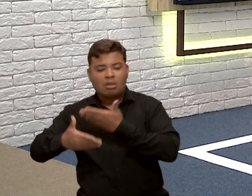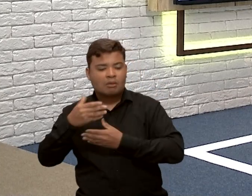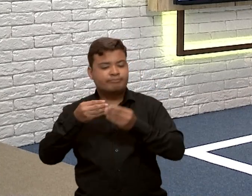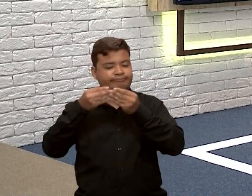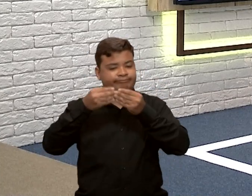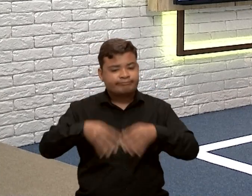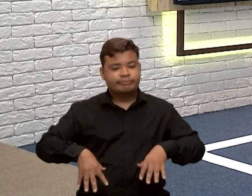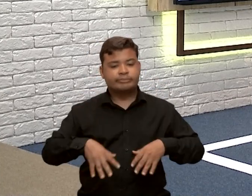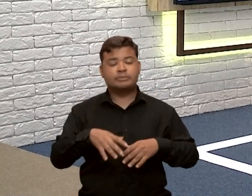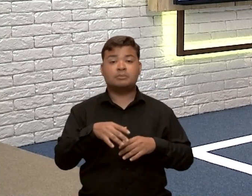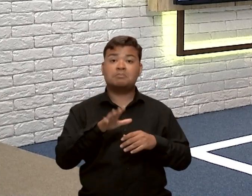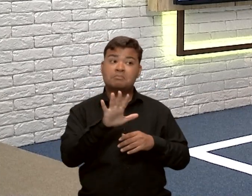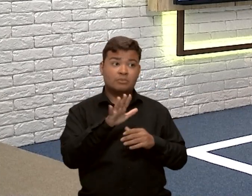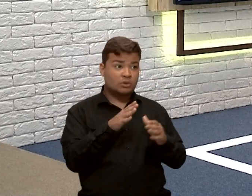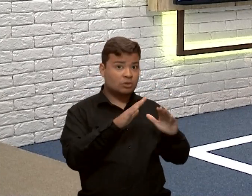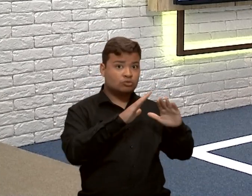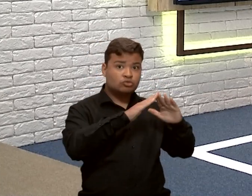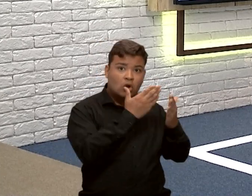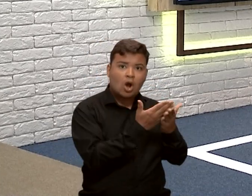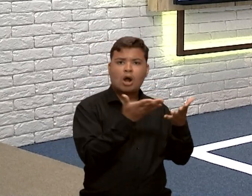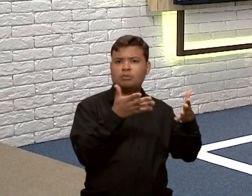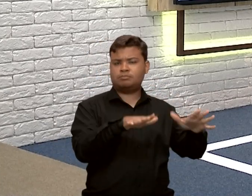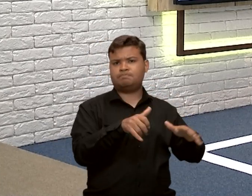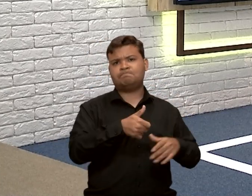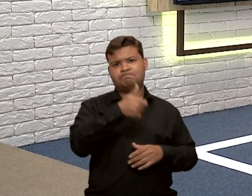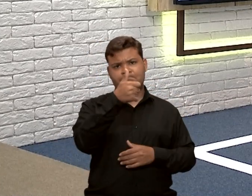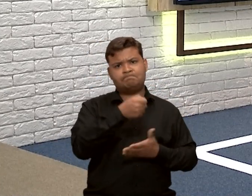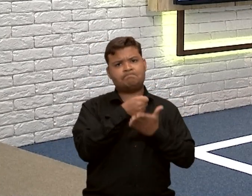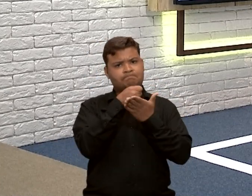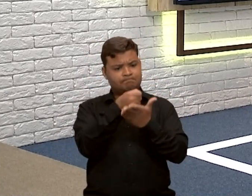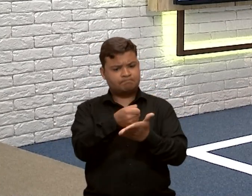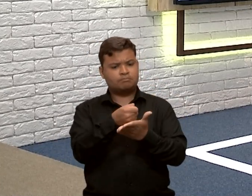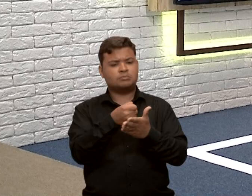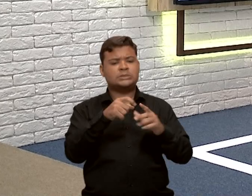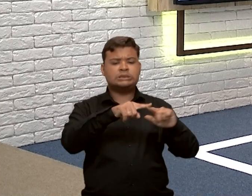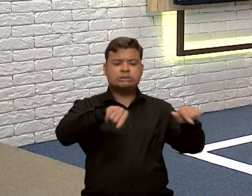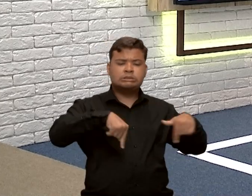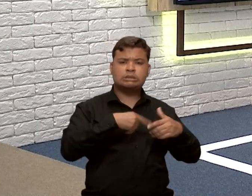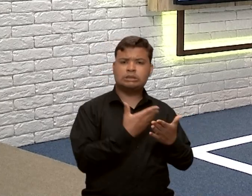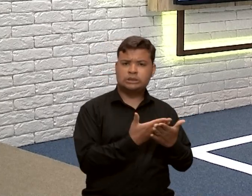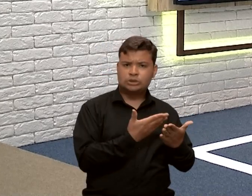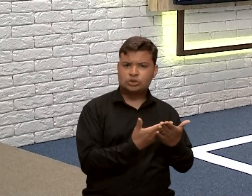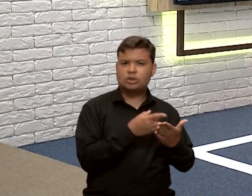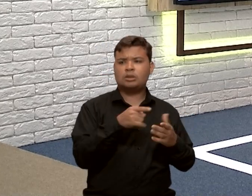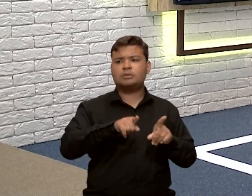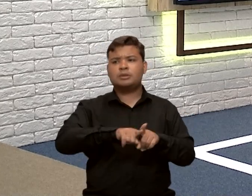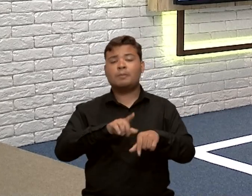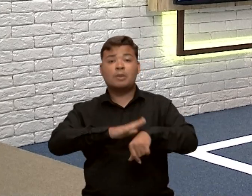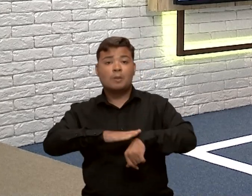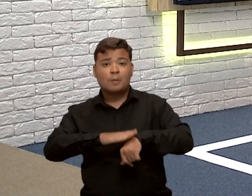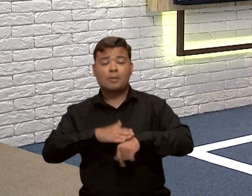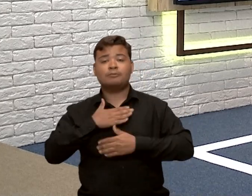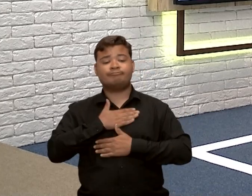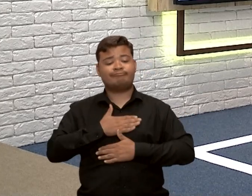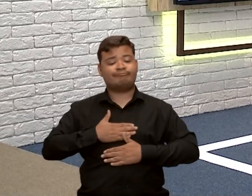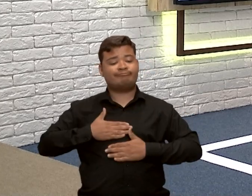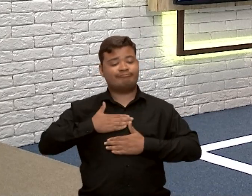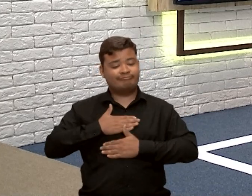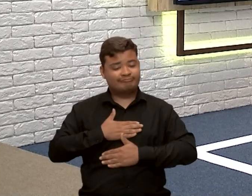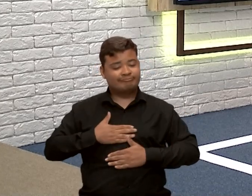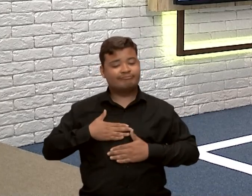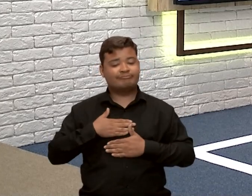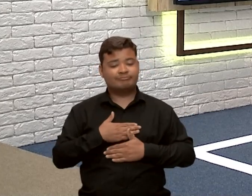escola inclusiva propõe, né? Tanto na sala de aula, quanto nos momentos de lazer na escola, né? Nos